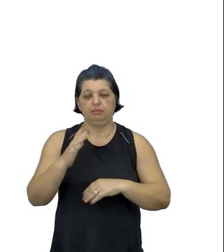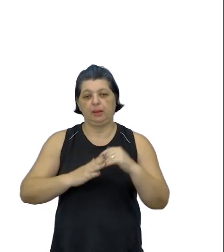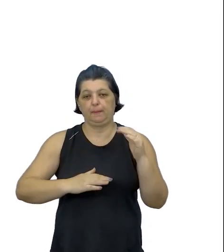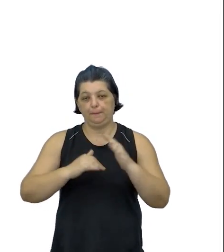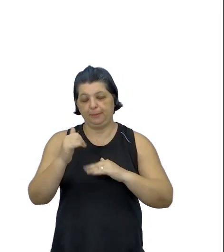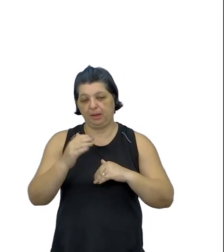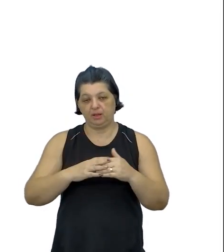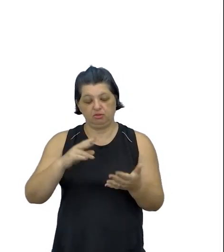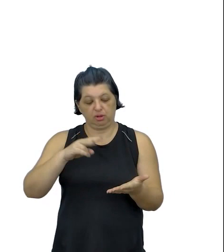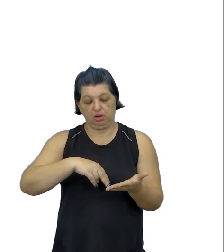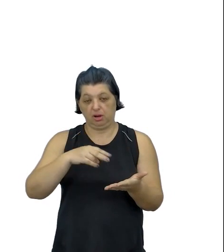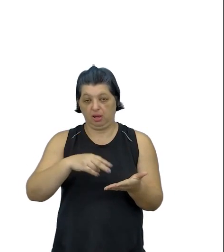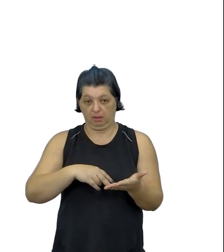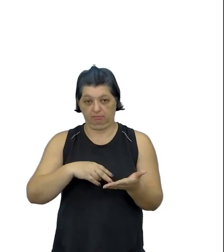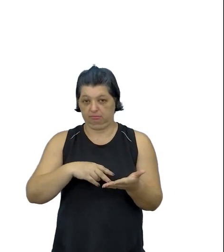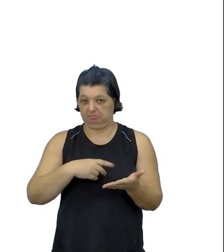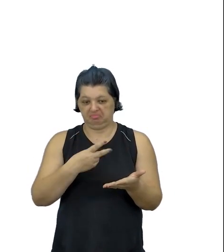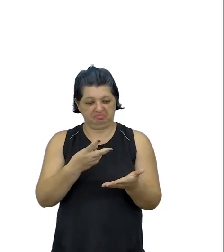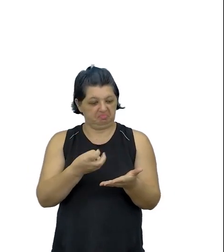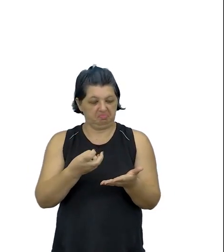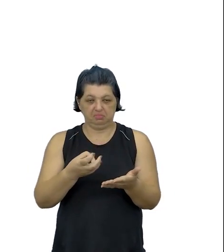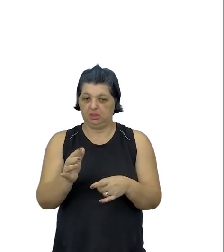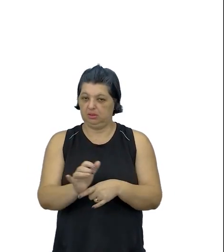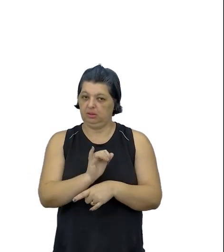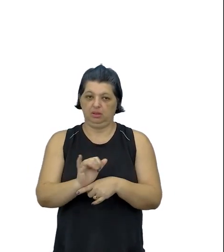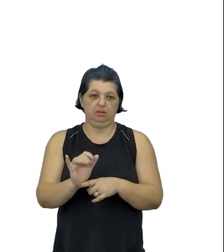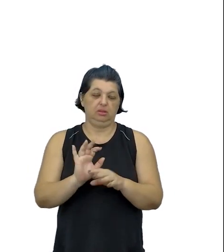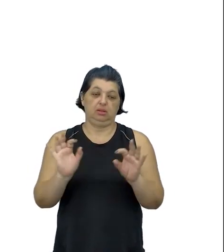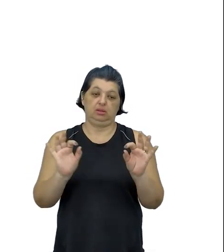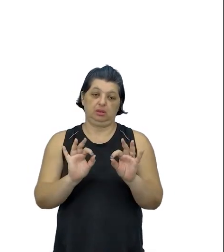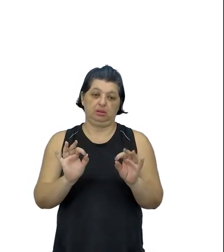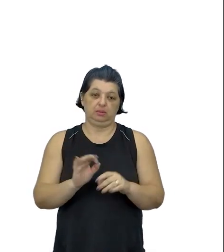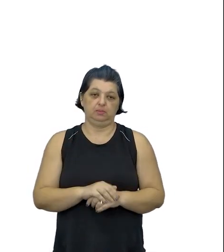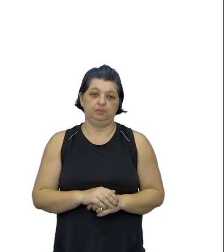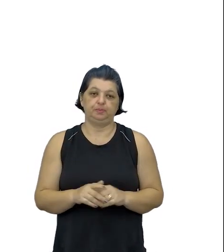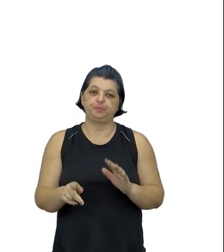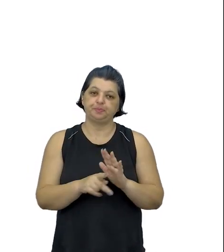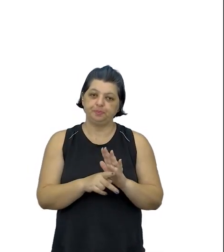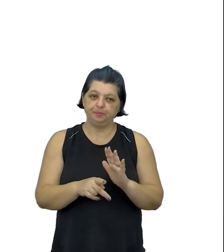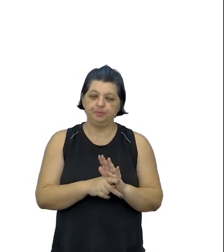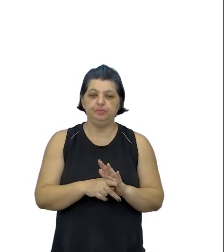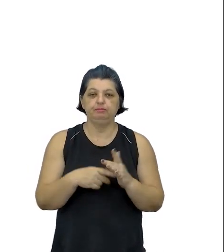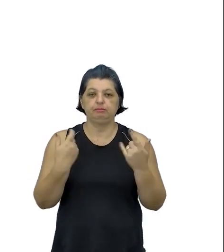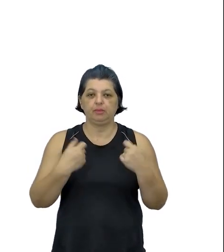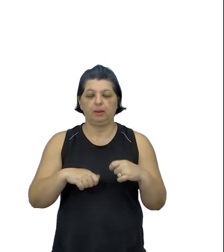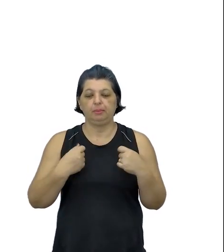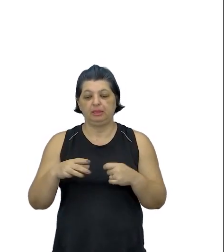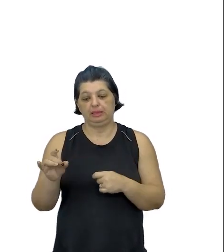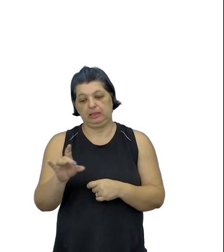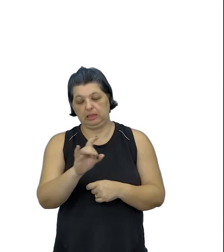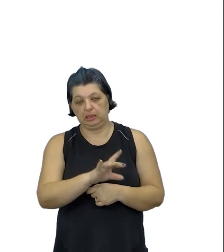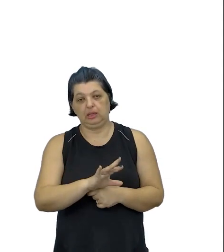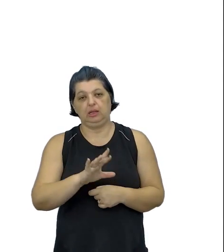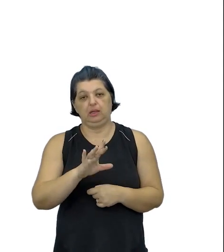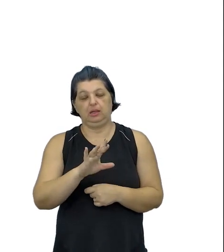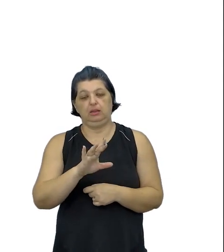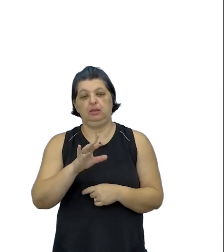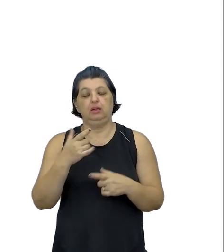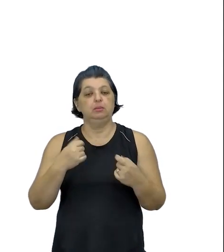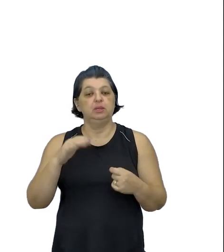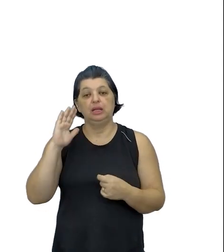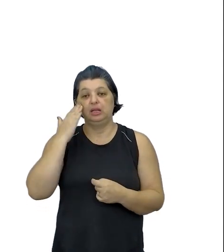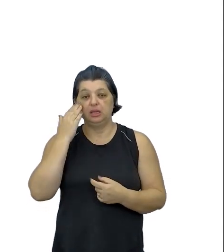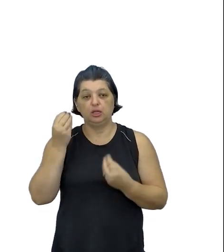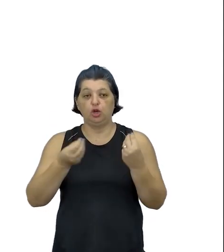leitora, nem percebem as estratégias que eles mesmos fazem para compreender o texto de forma global.